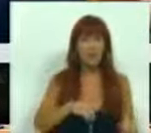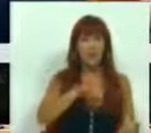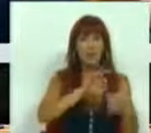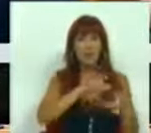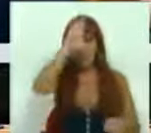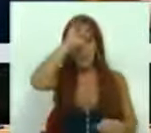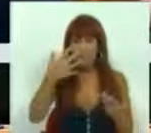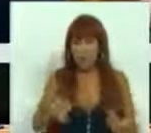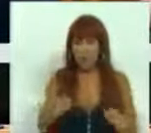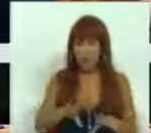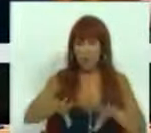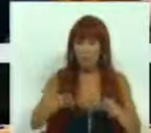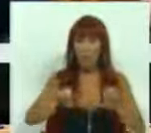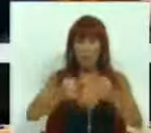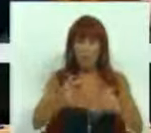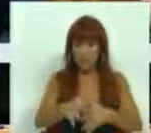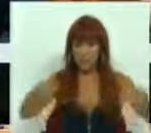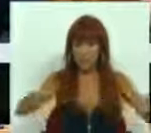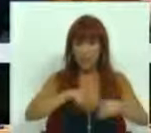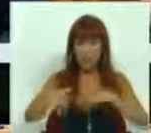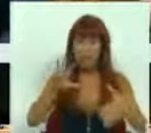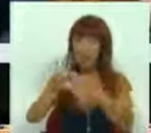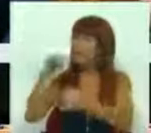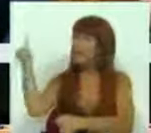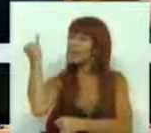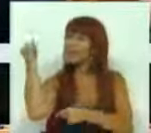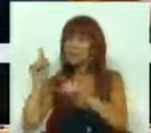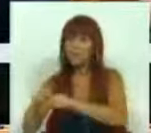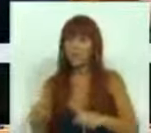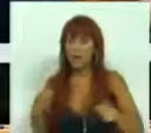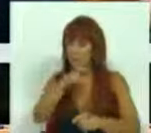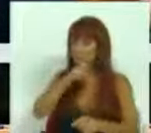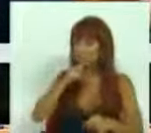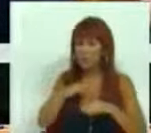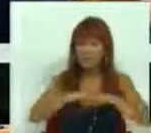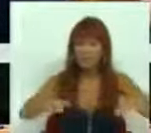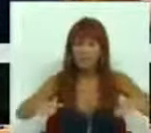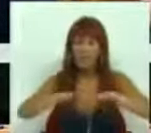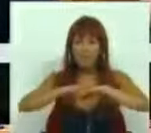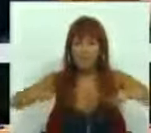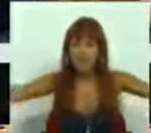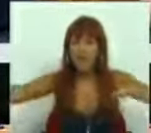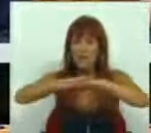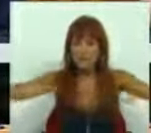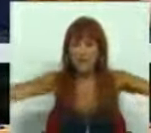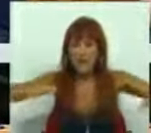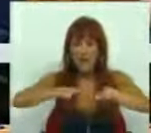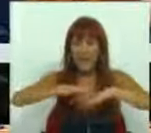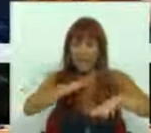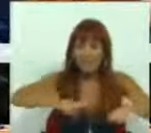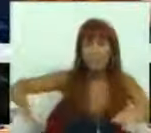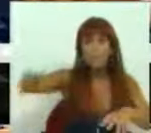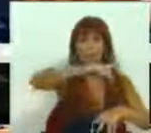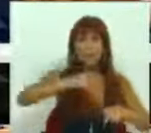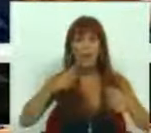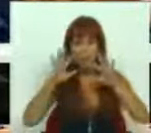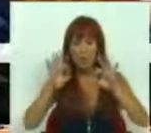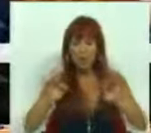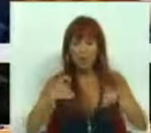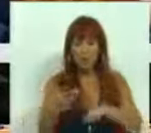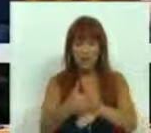e os partidos da maioria política com a instituição, por metas faseadas, de uma rede de âmbito nacional de cuidados